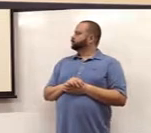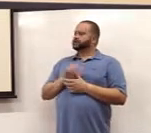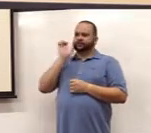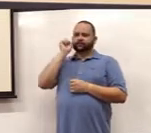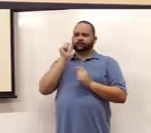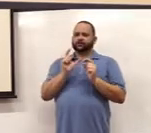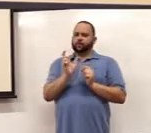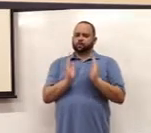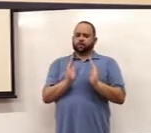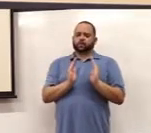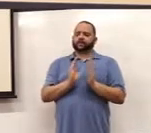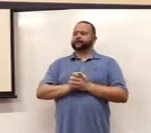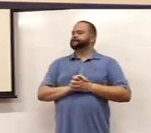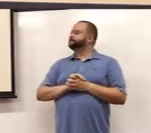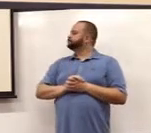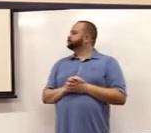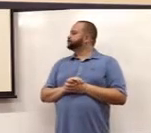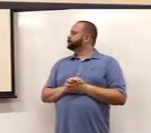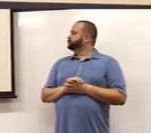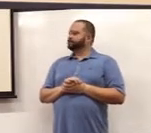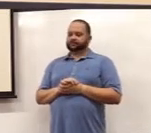Vamos ver só um trechinho.